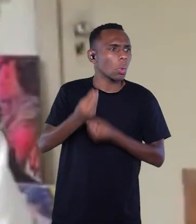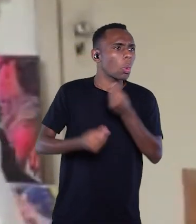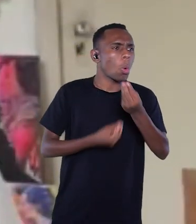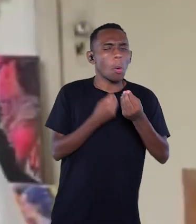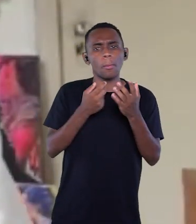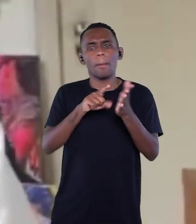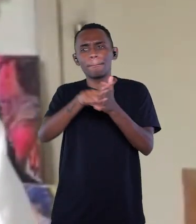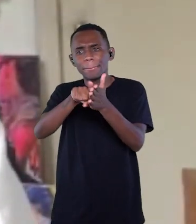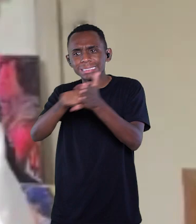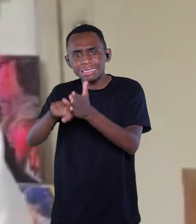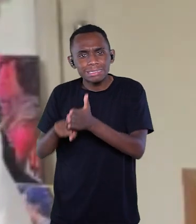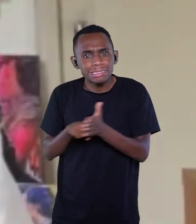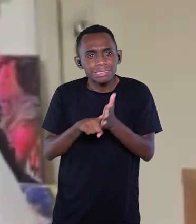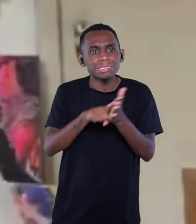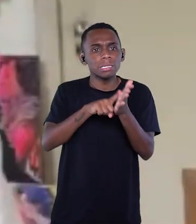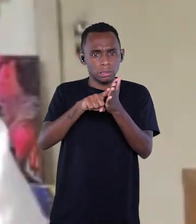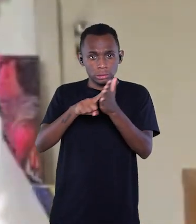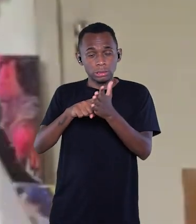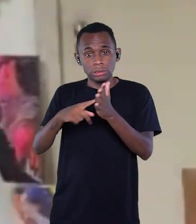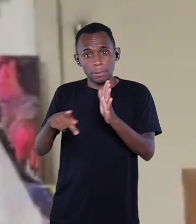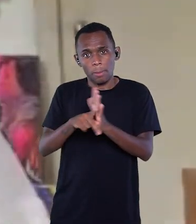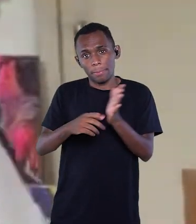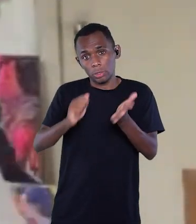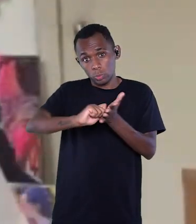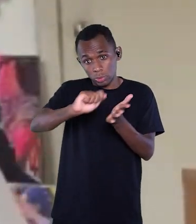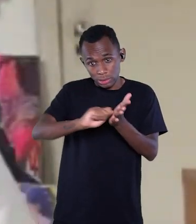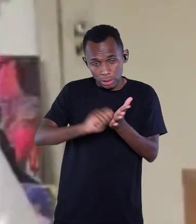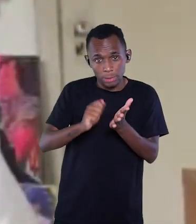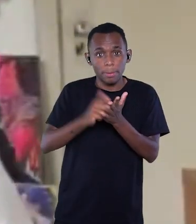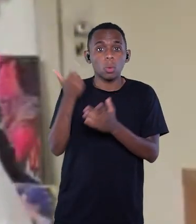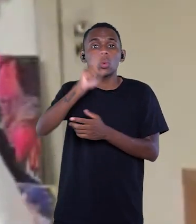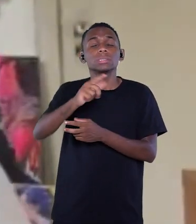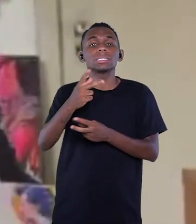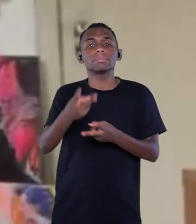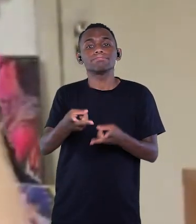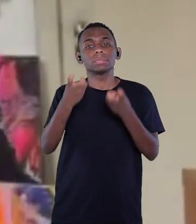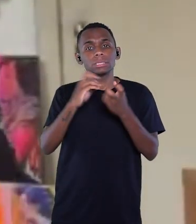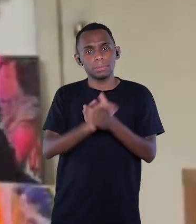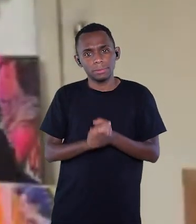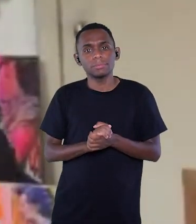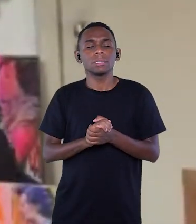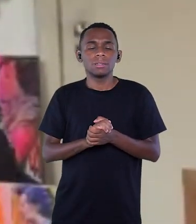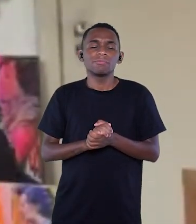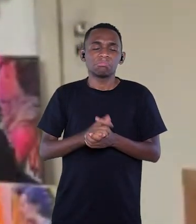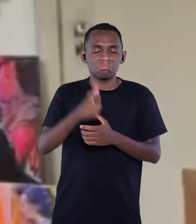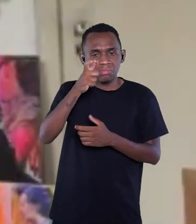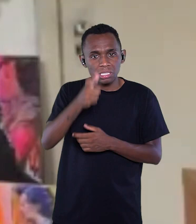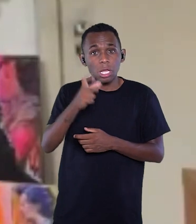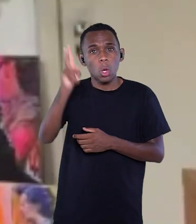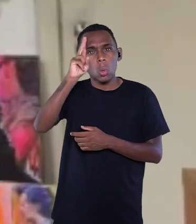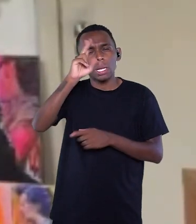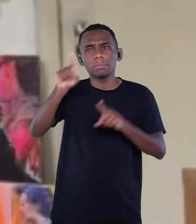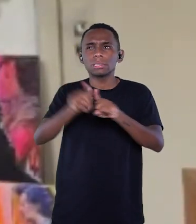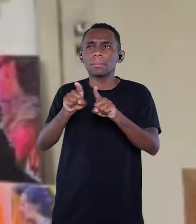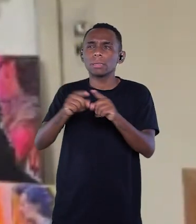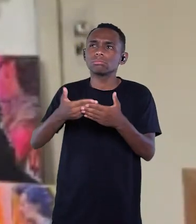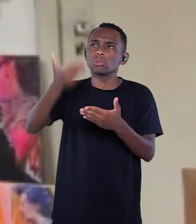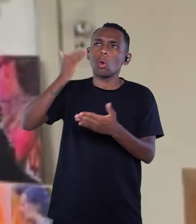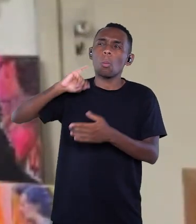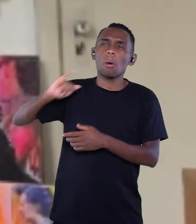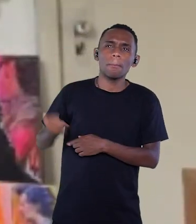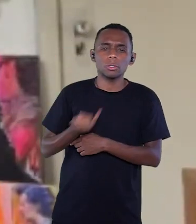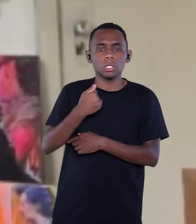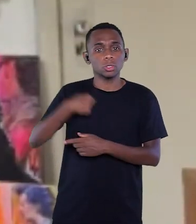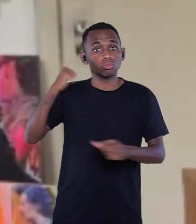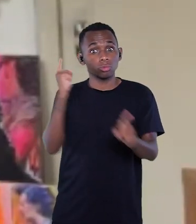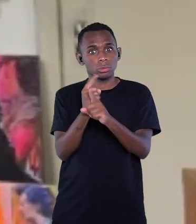garimpando essas obras de arte, assim, conseguir ver essas coisas todas, foi muito interessante. Eu lembro que uma vez eu encontrei